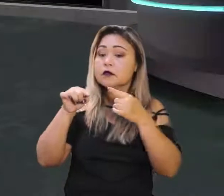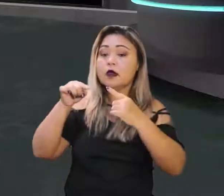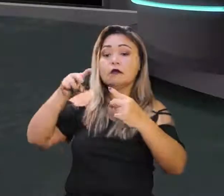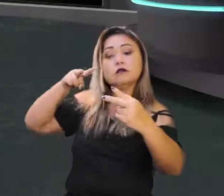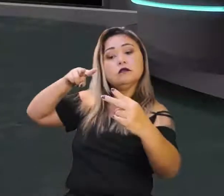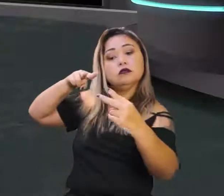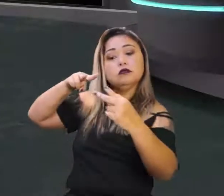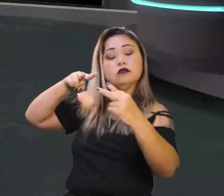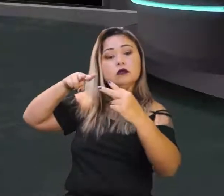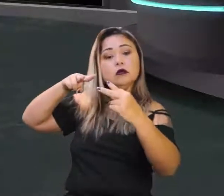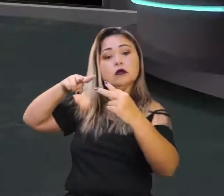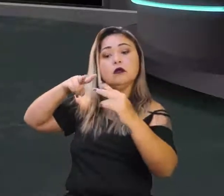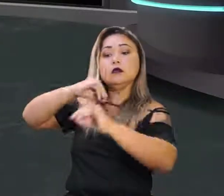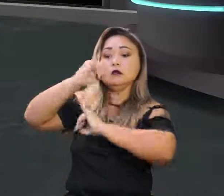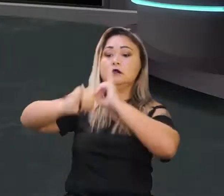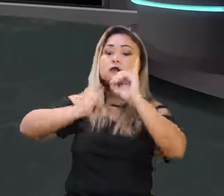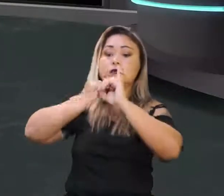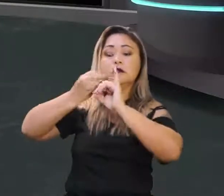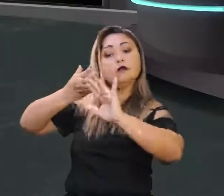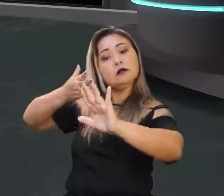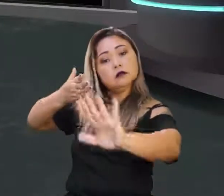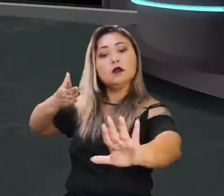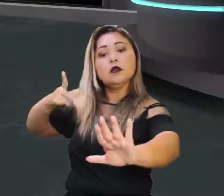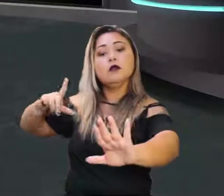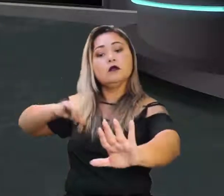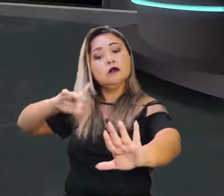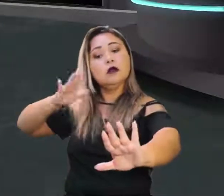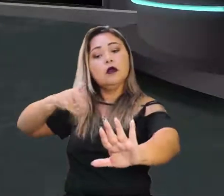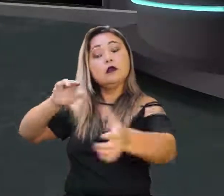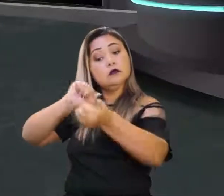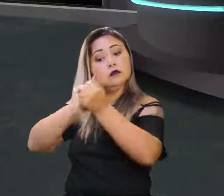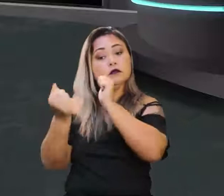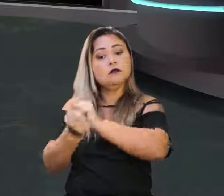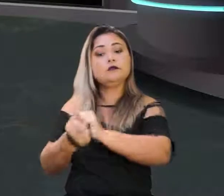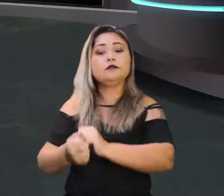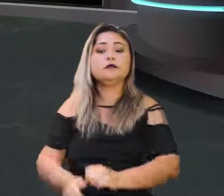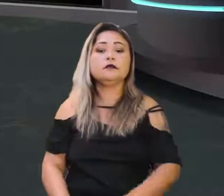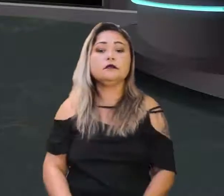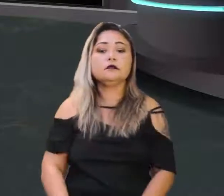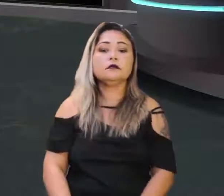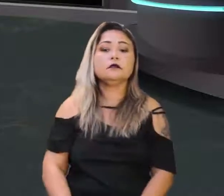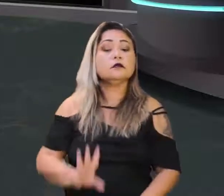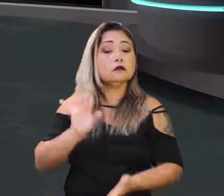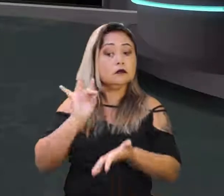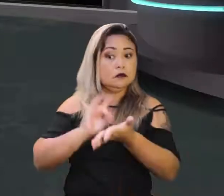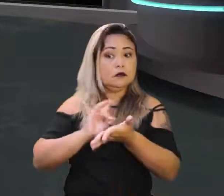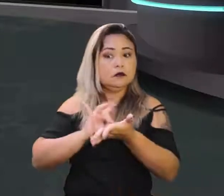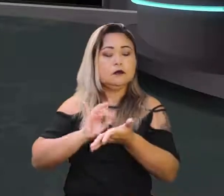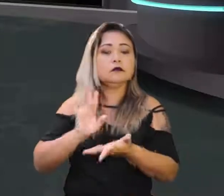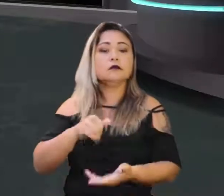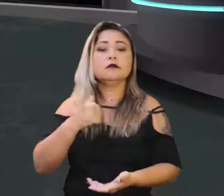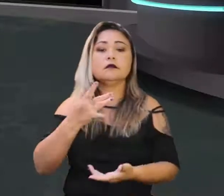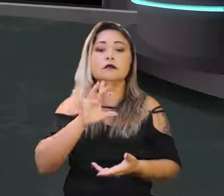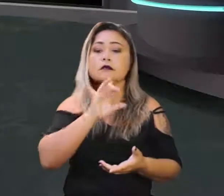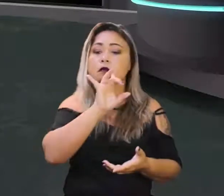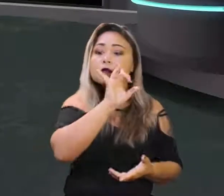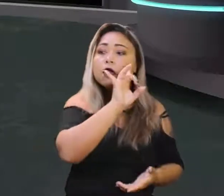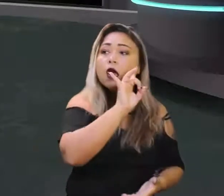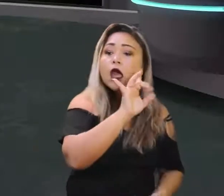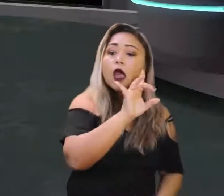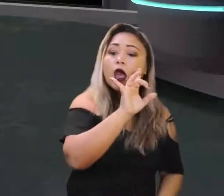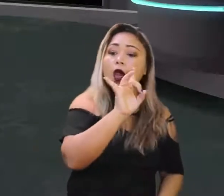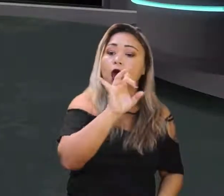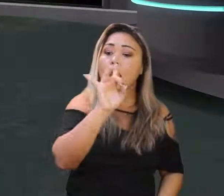via internet, né? Então, houve ali já uma adaptação. É verdade. Cada uma